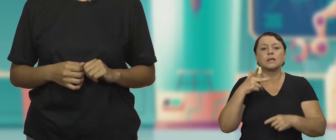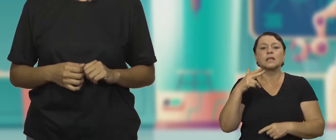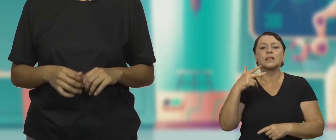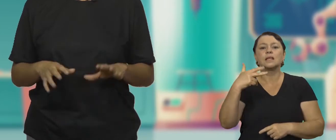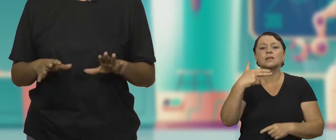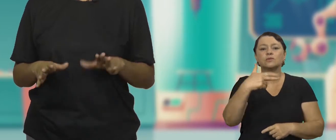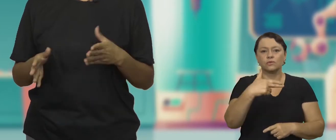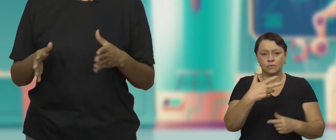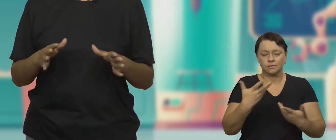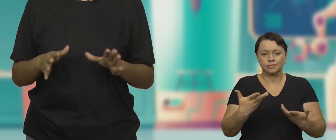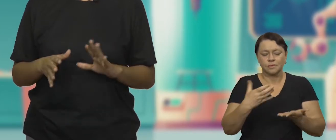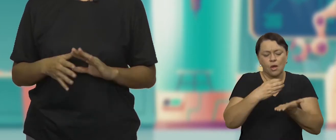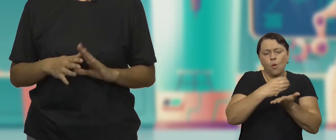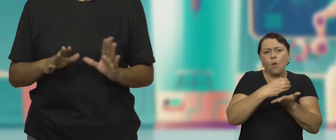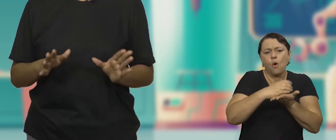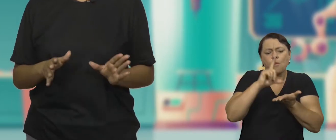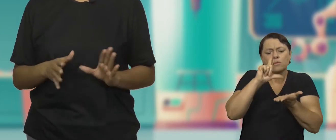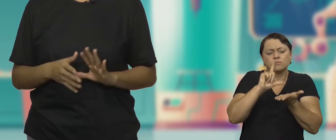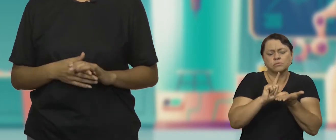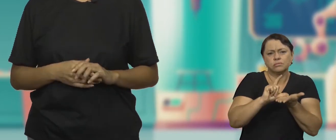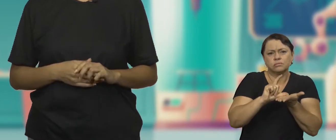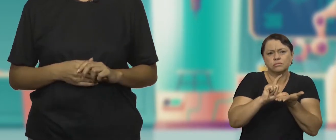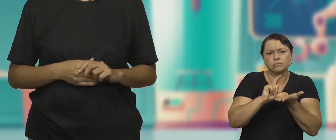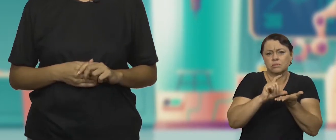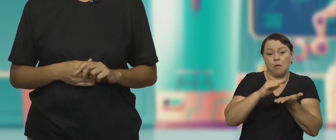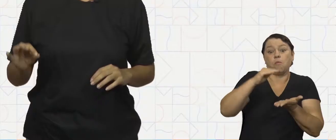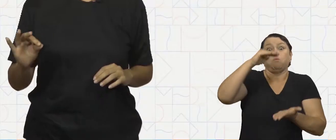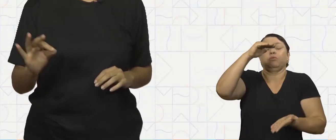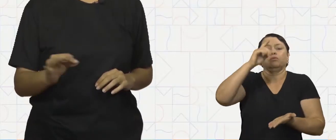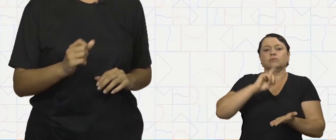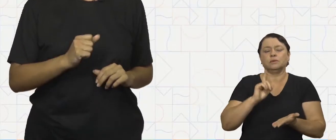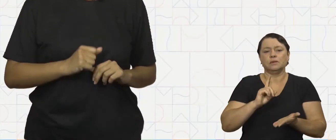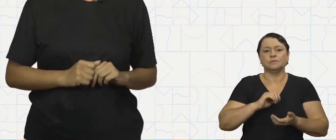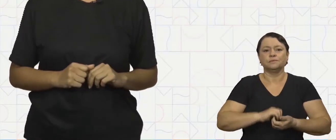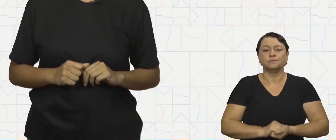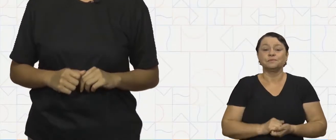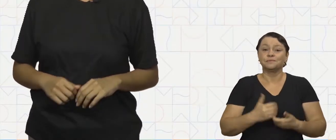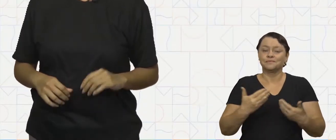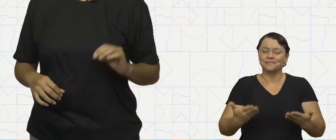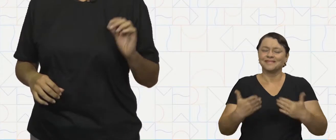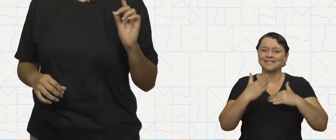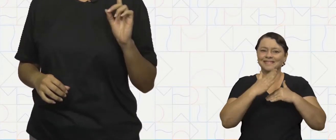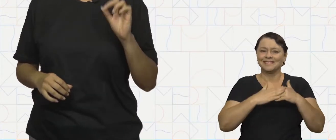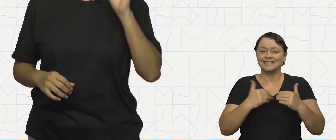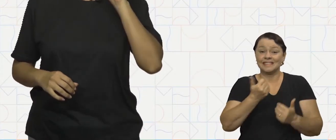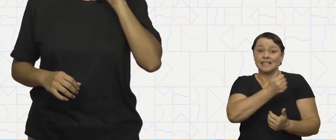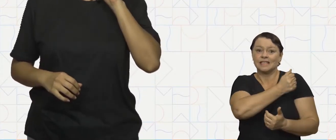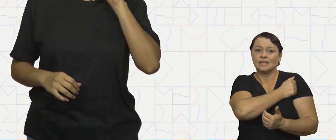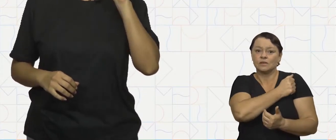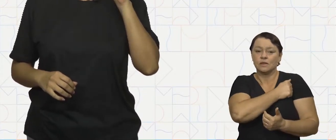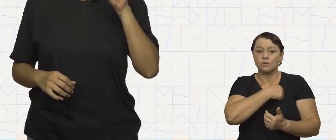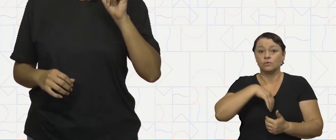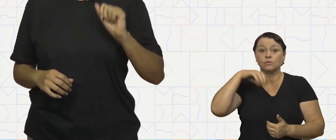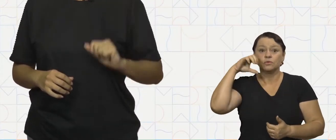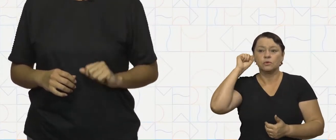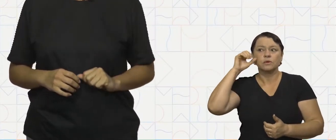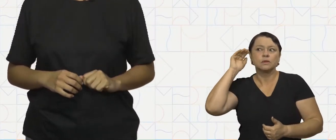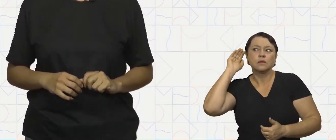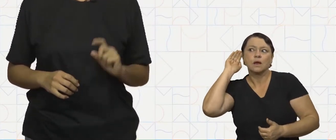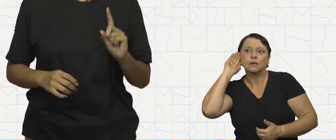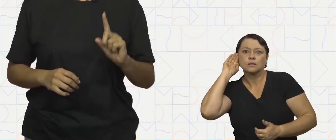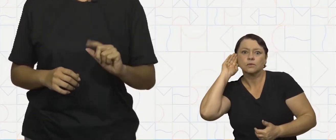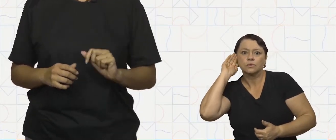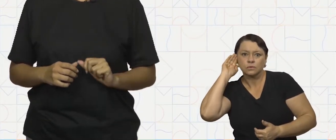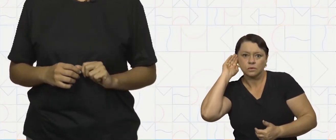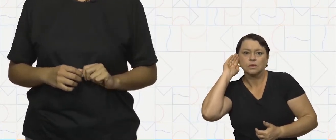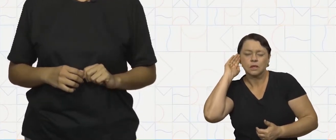tesoura. O copo pode ser pequeno, não precisa ser um copo grande. Queridos alunos, a escuta atenta é muito